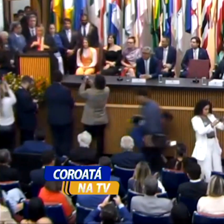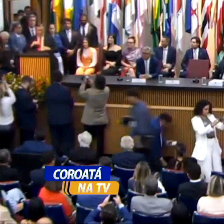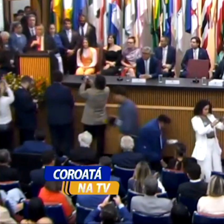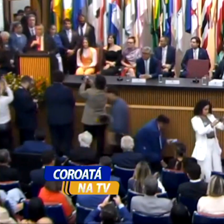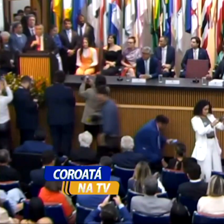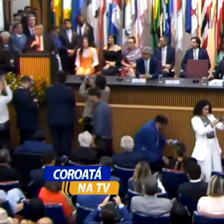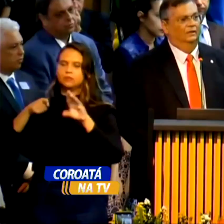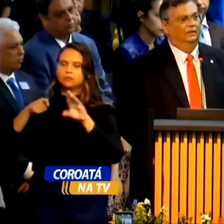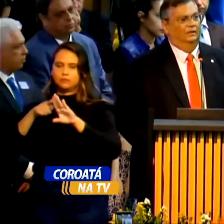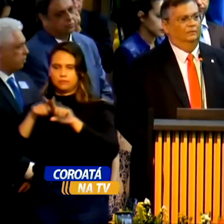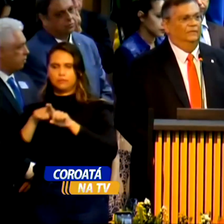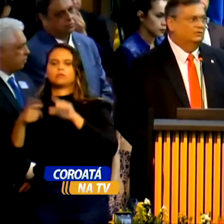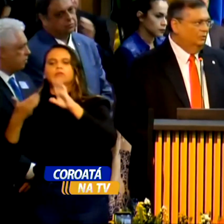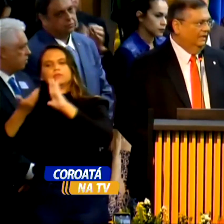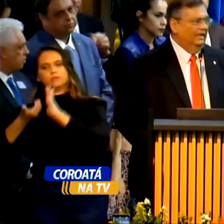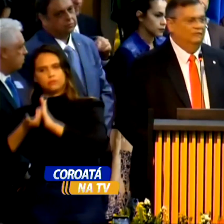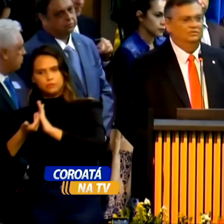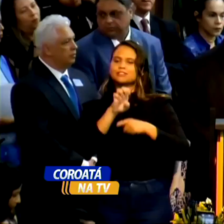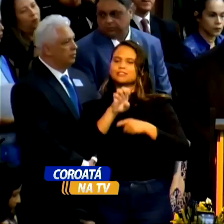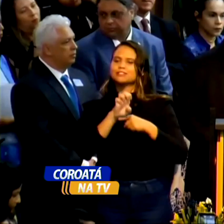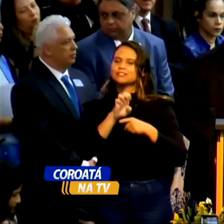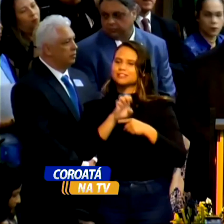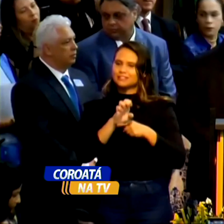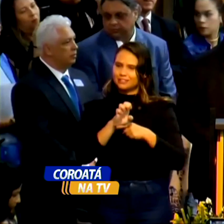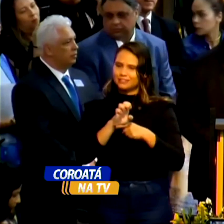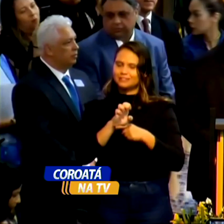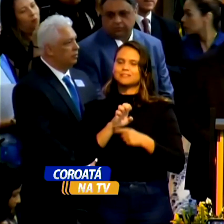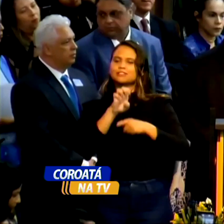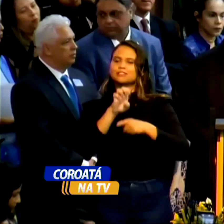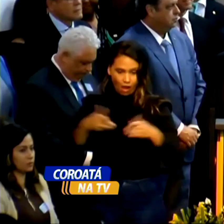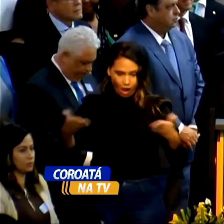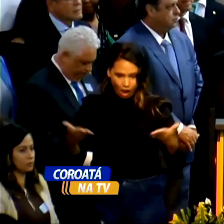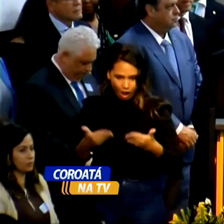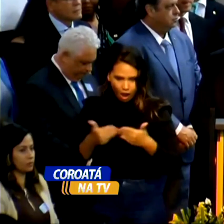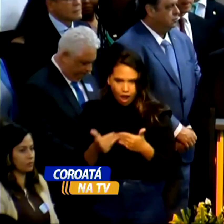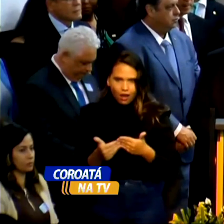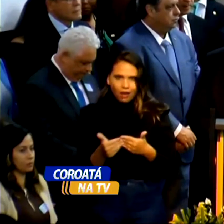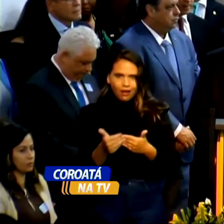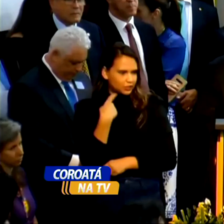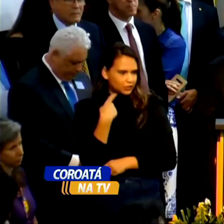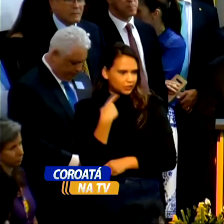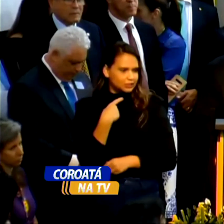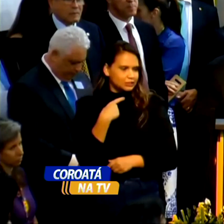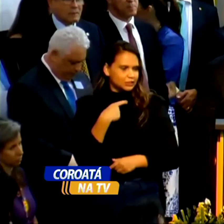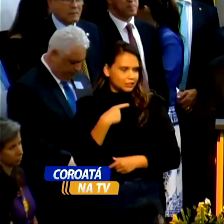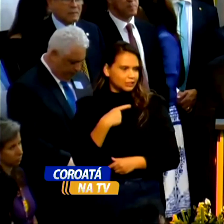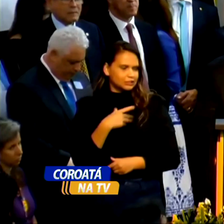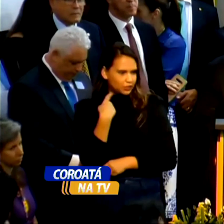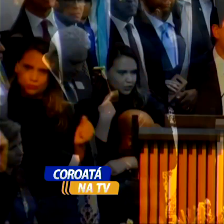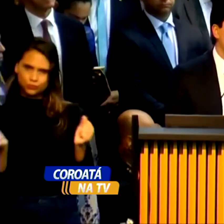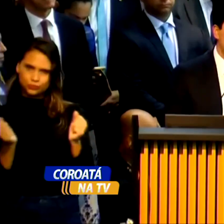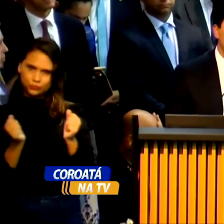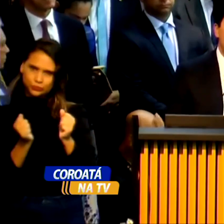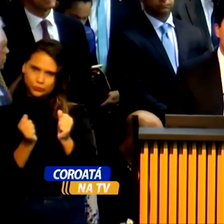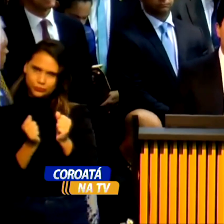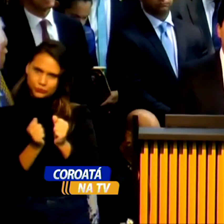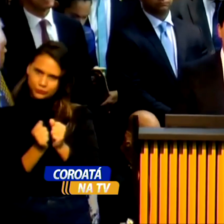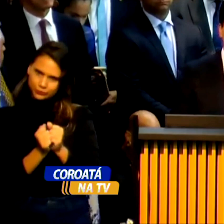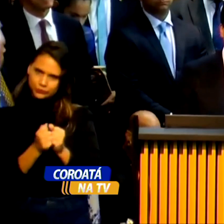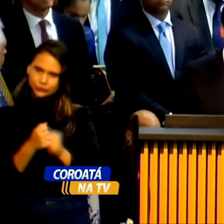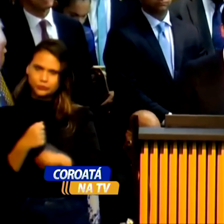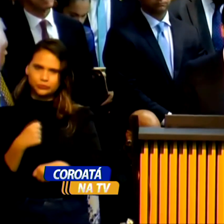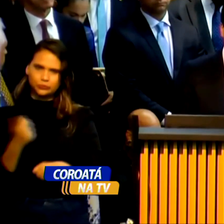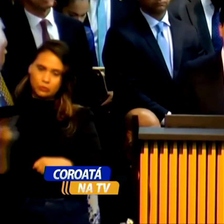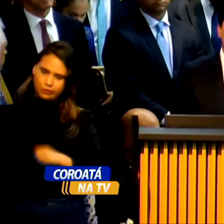André fofoca assume a pasta do Esporte no lugar de Ana Moser agora